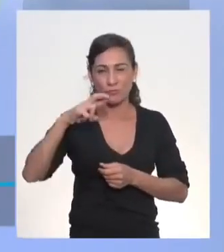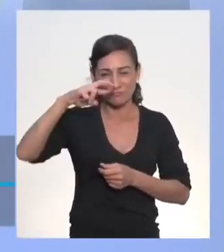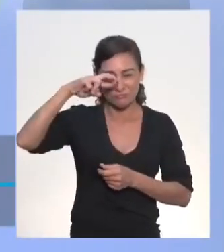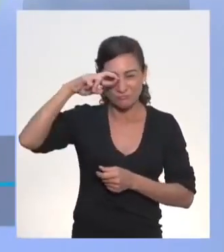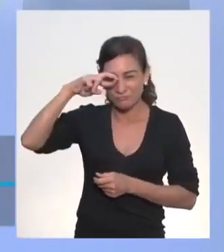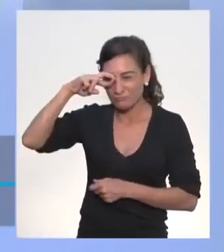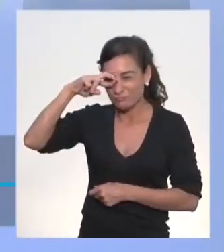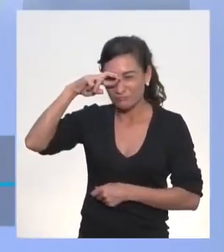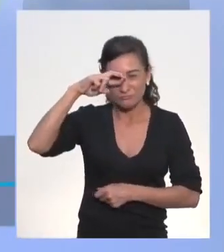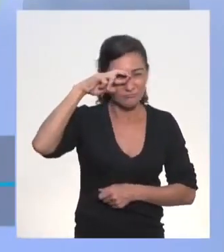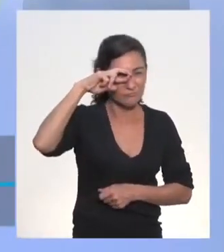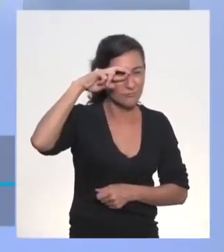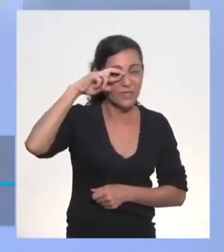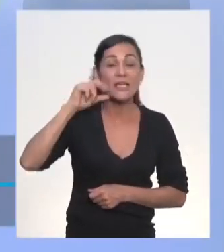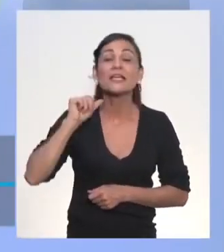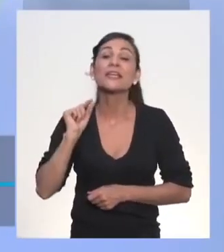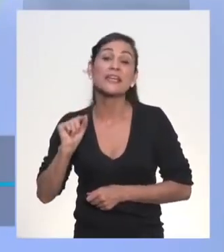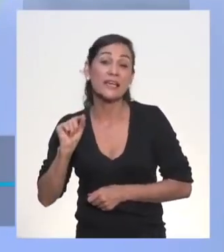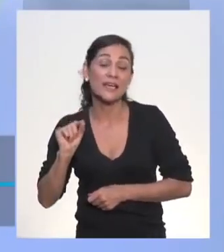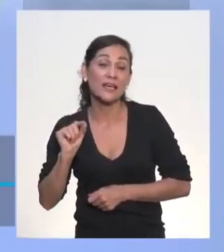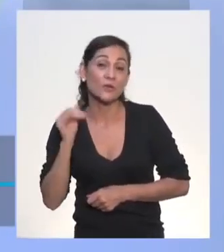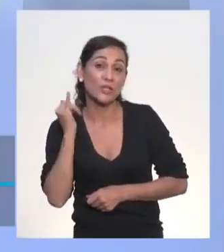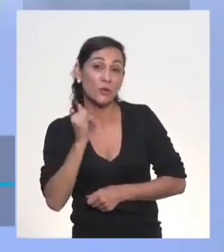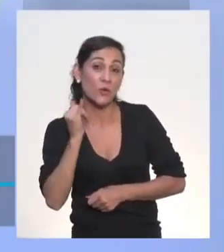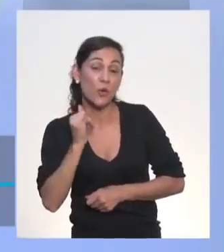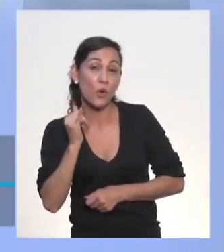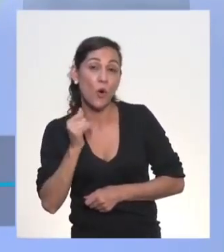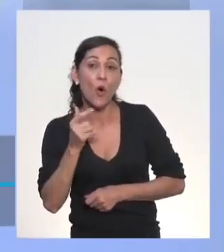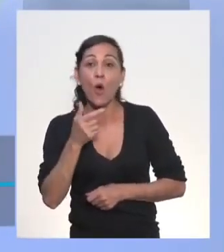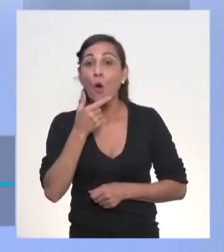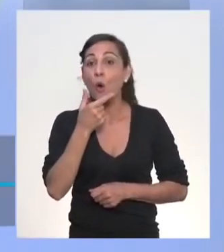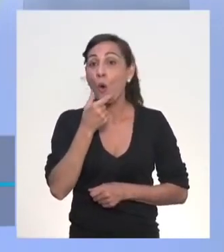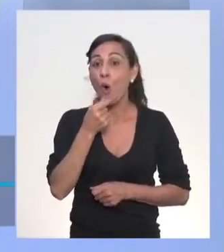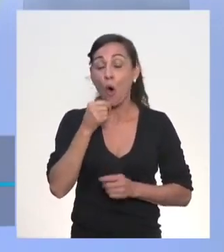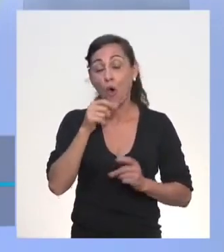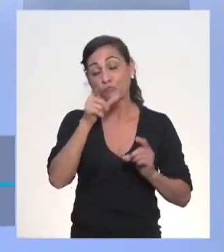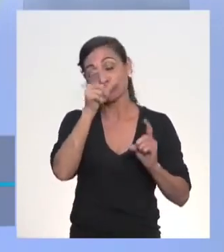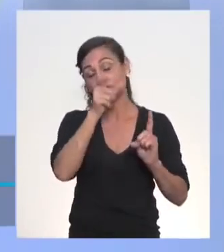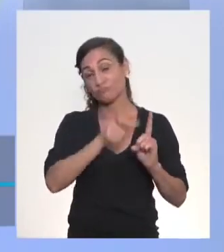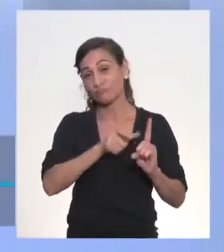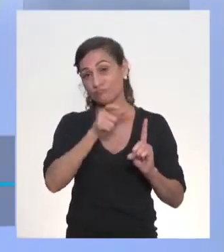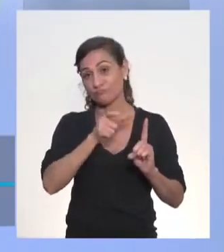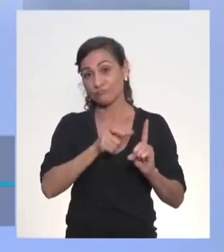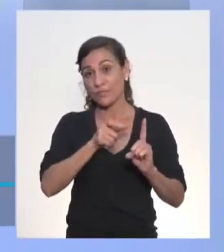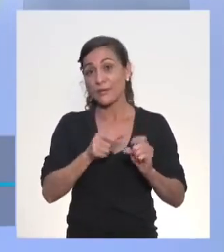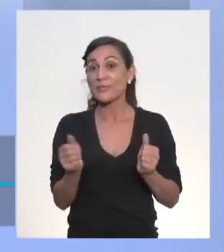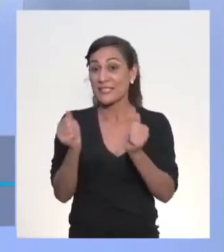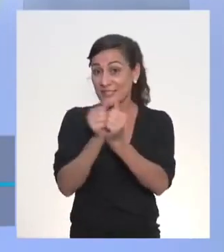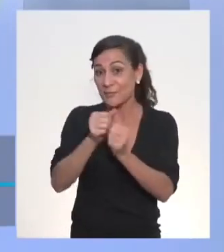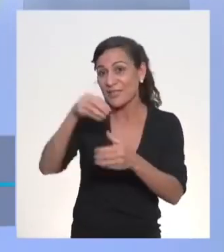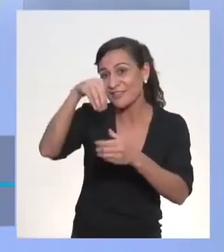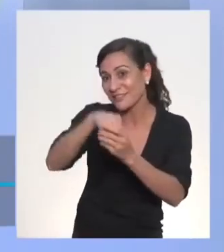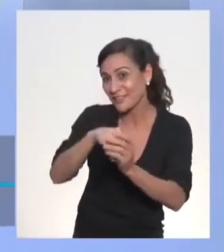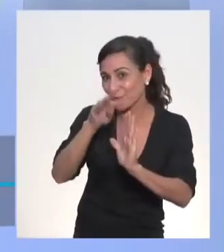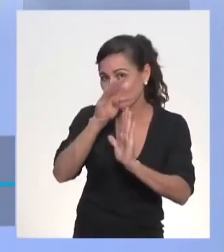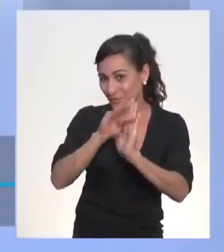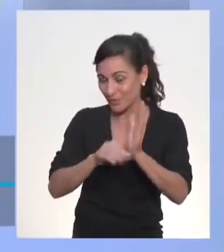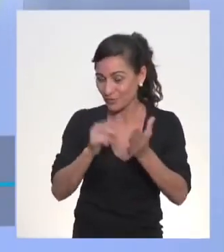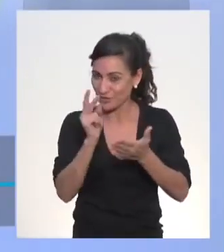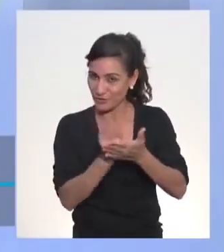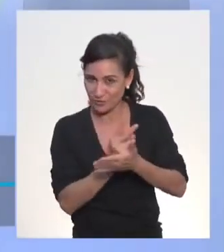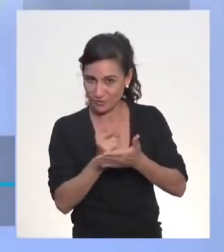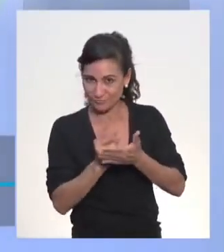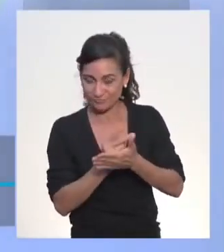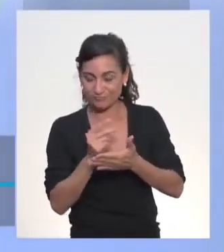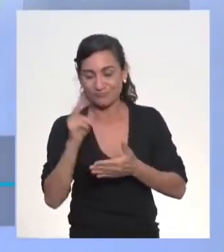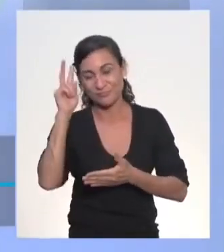o narrador, ele é o Watson. O Watson ele é personagem e também participa da história. O observador é